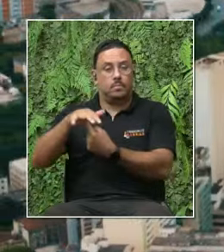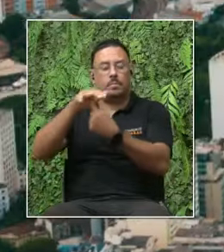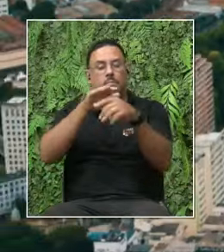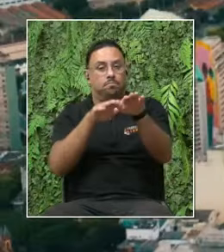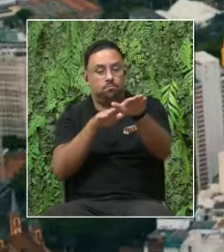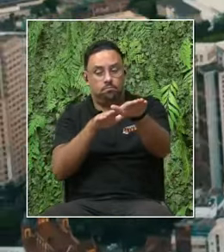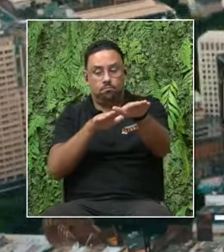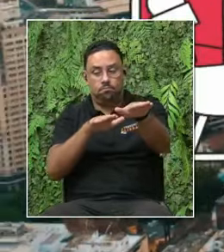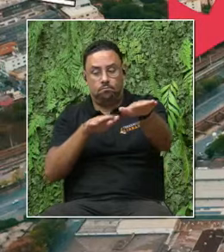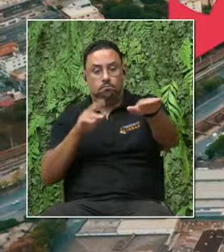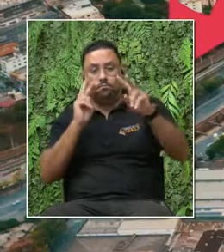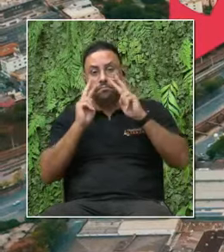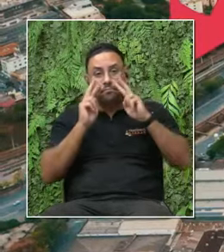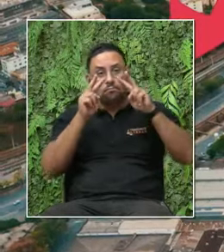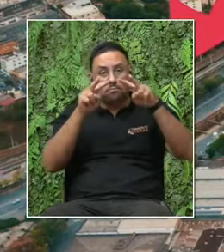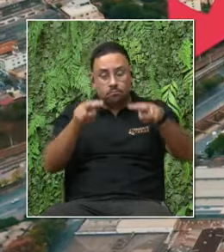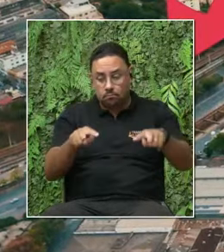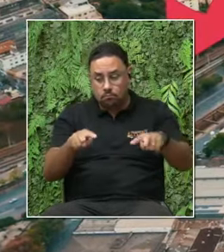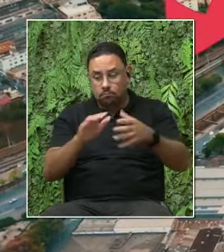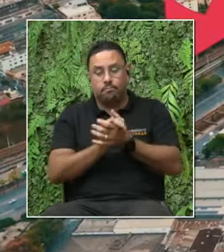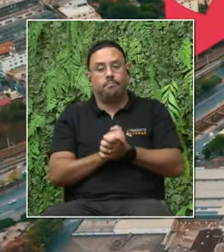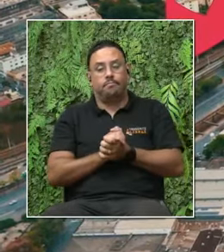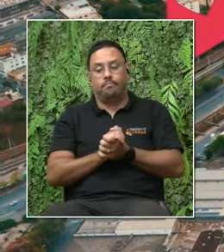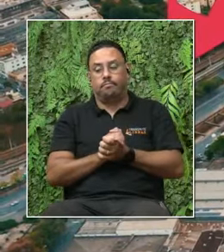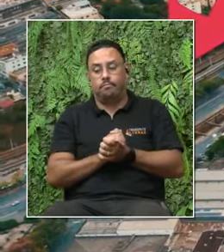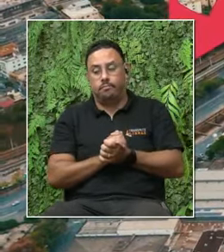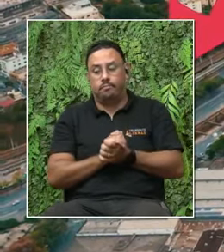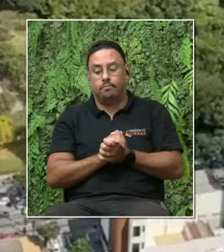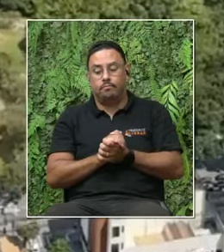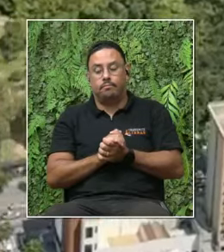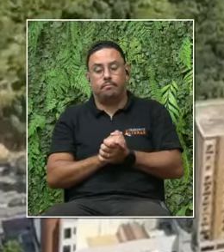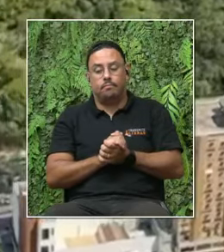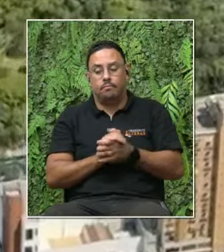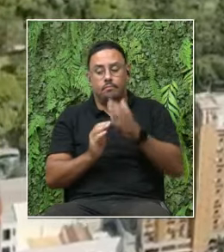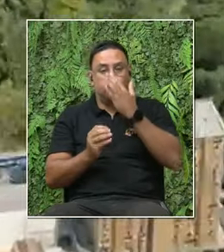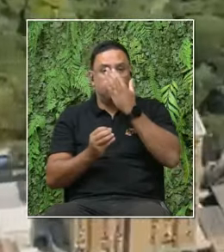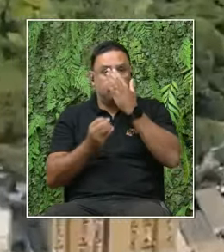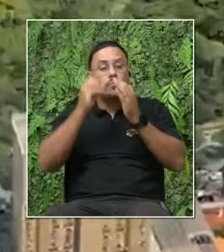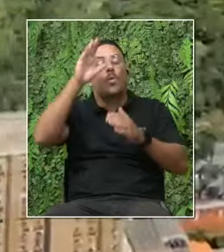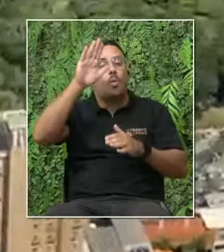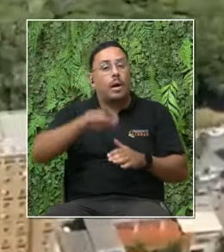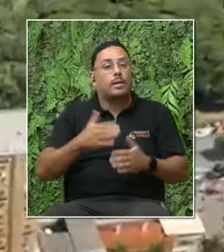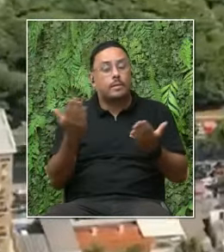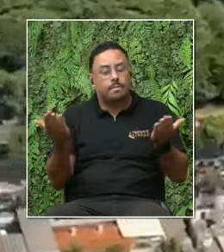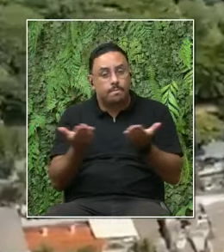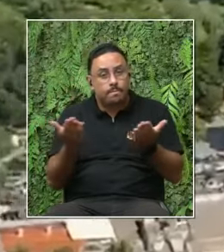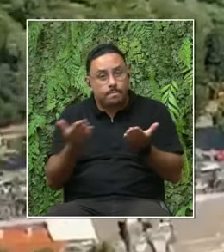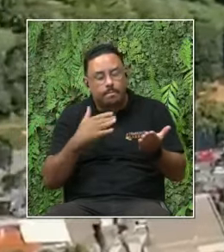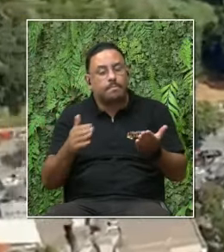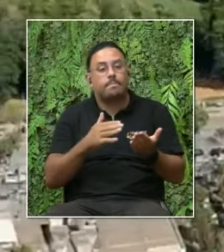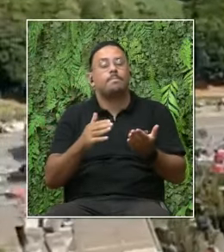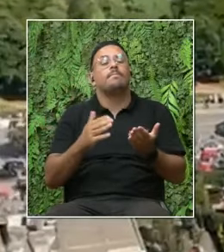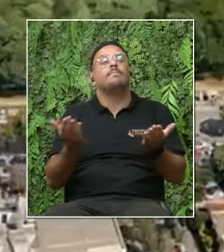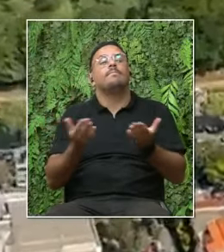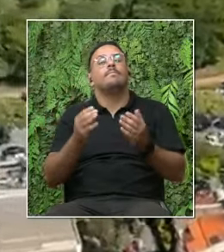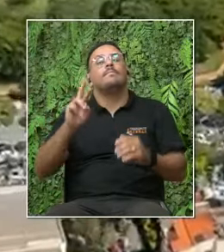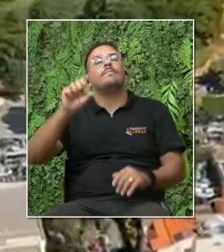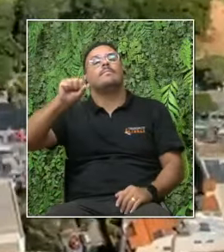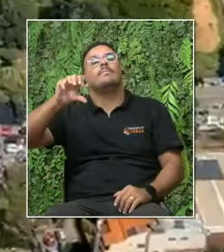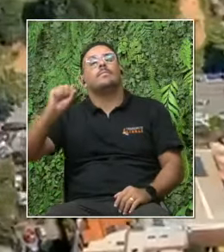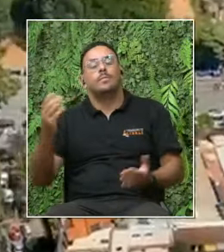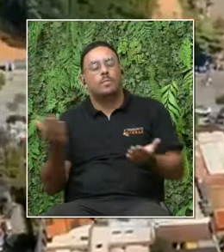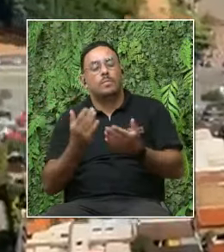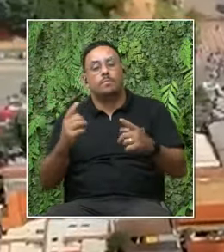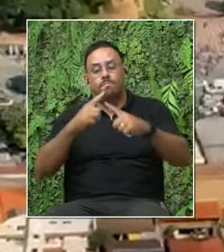trânsito visto de cima boa tarde para quem tá no Esquenta da Rádio 98 dia de